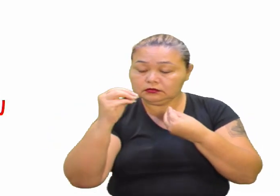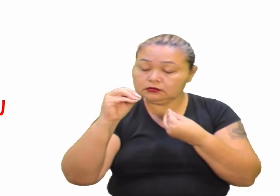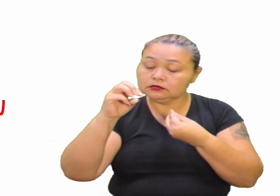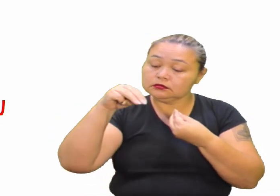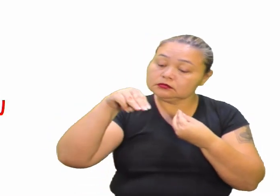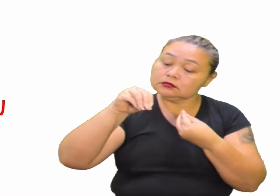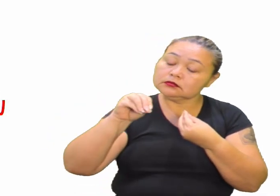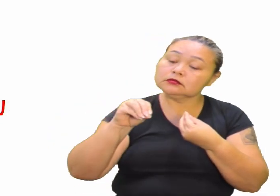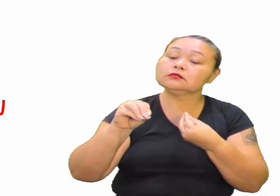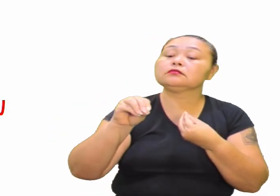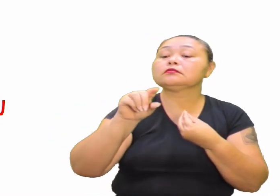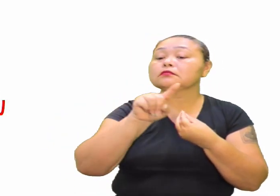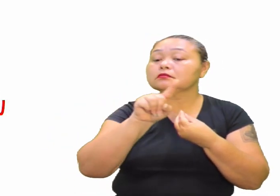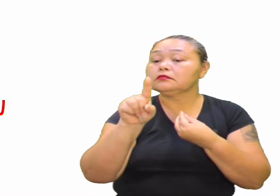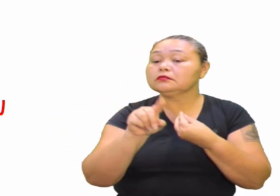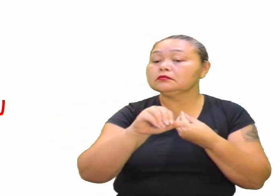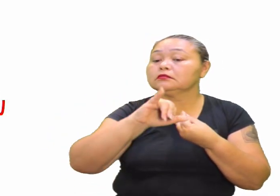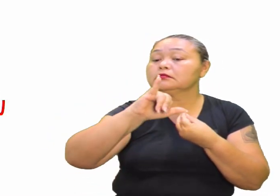homozigoto, olha aí, ó.